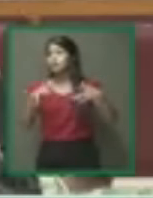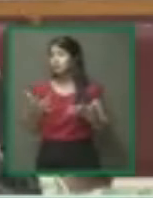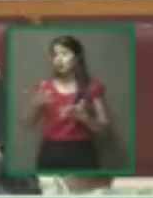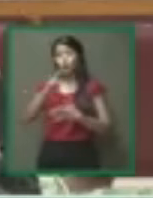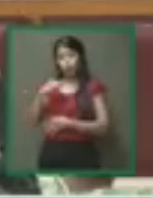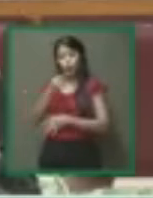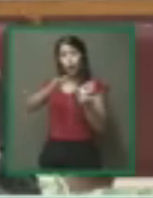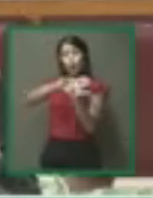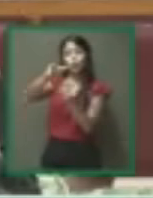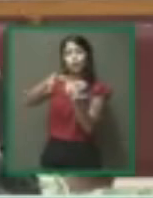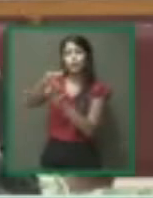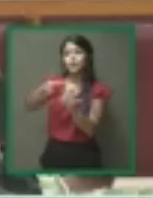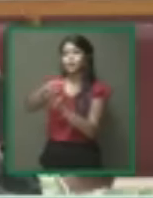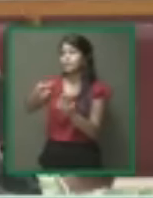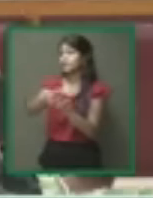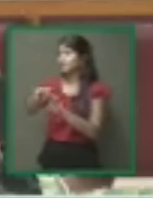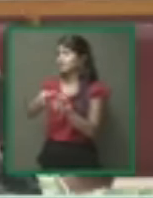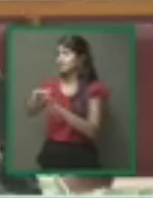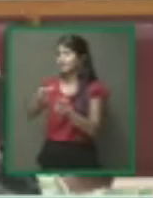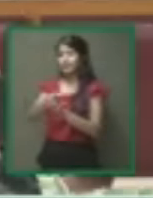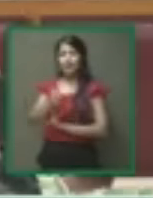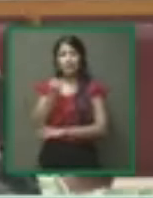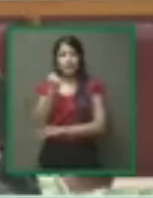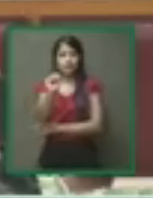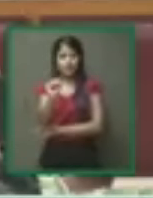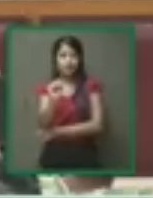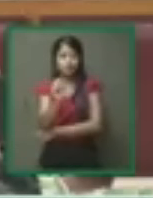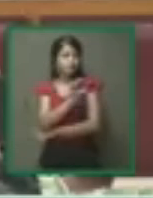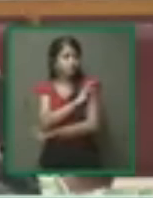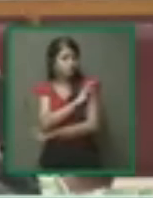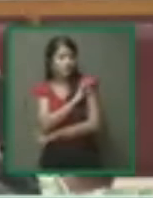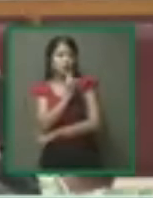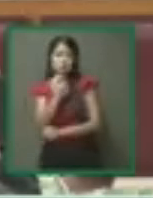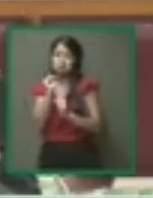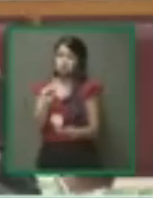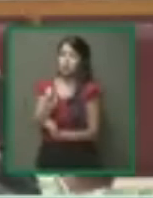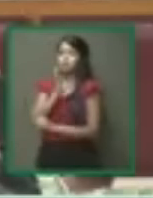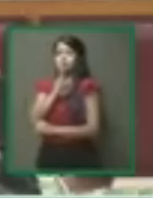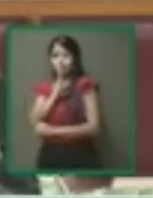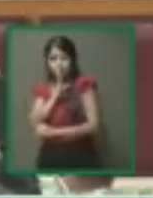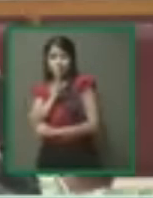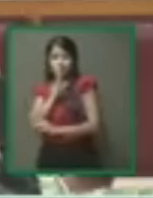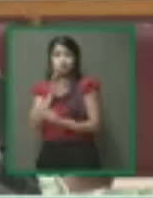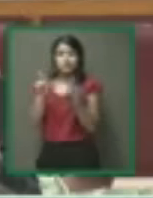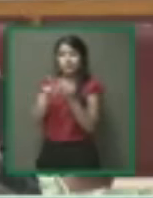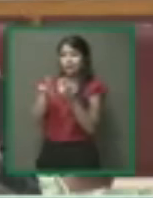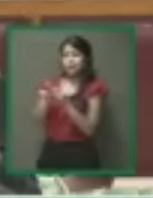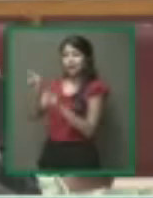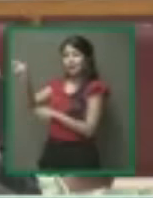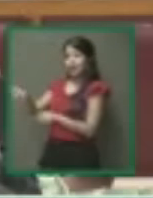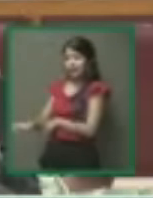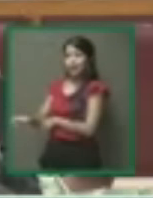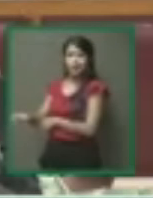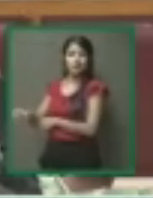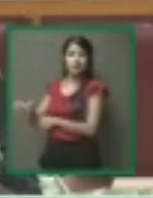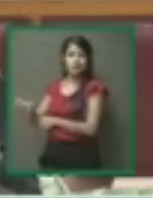há a orientação da defesa técnica no sentido do silêncio, e o próprio réu,